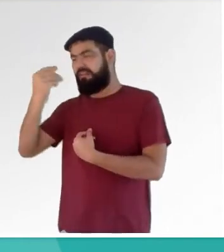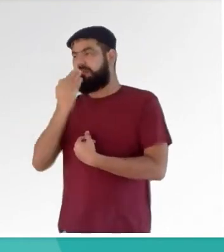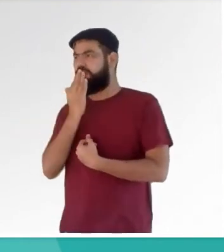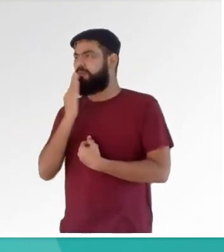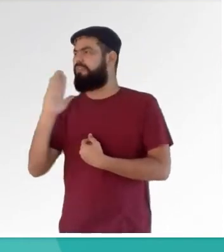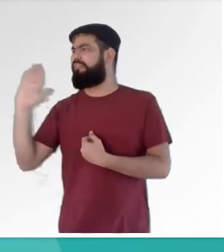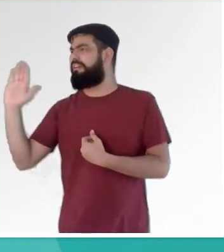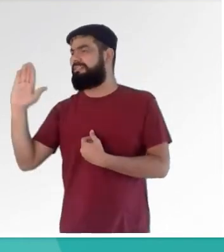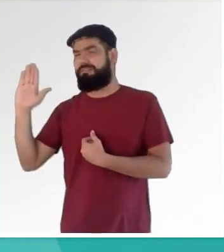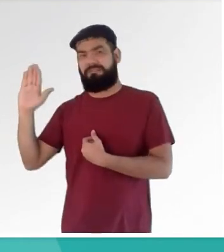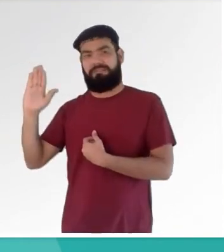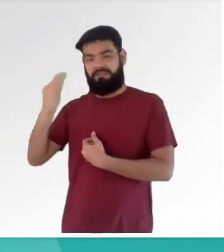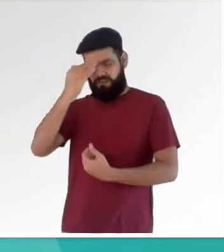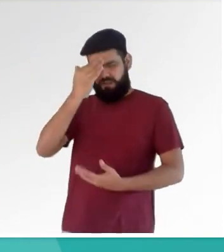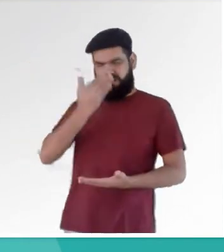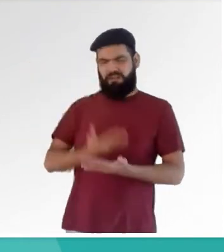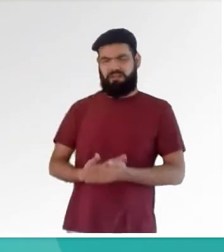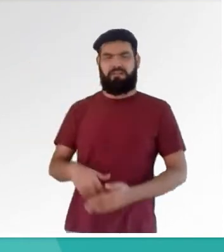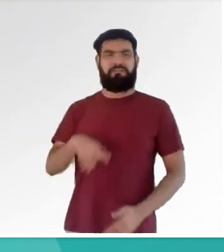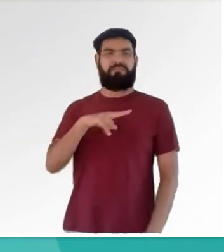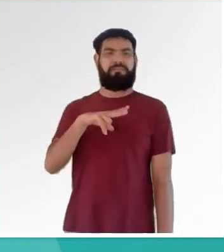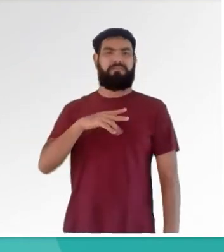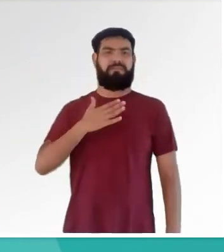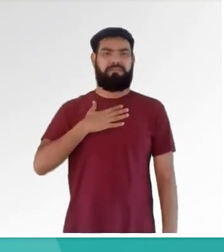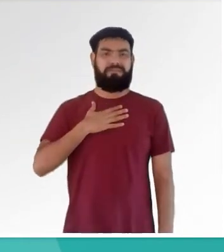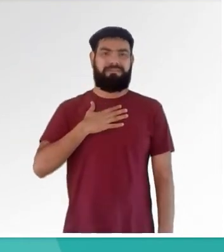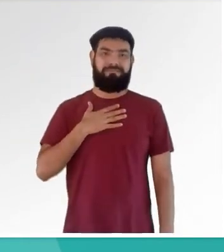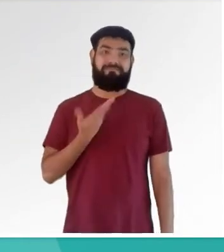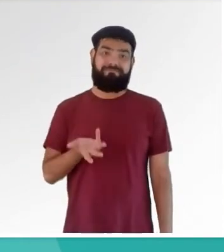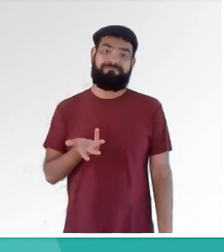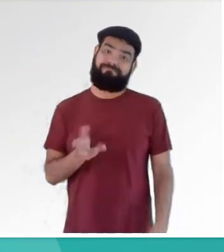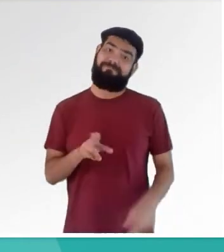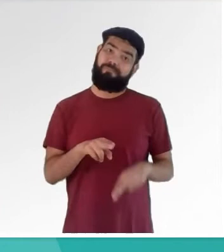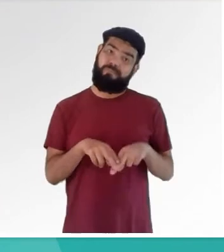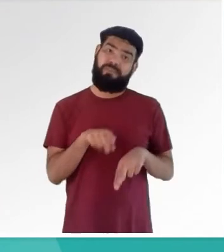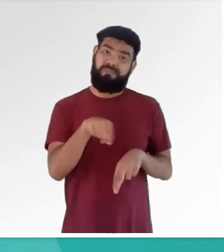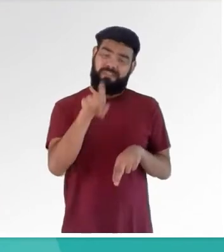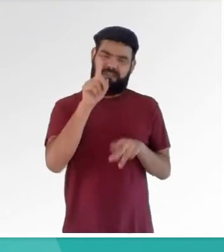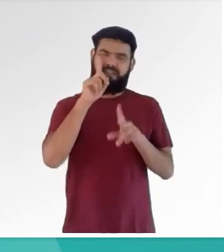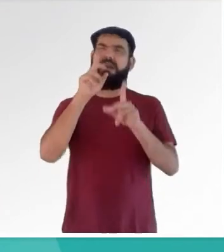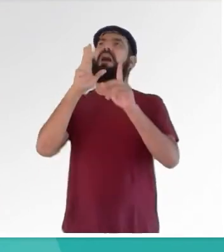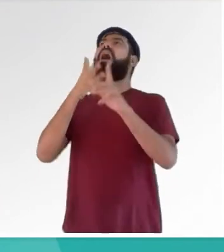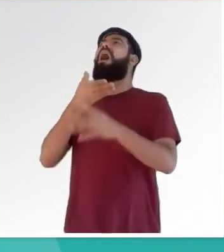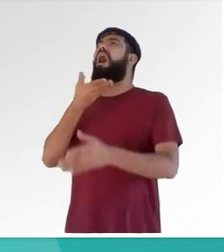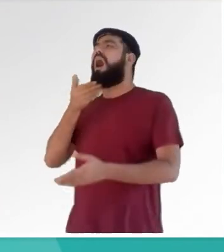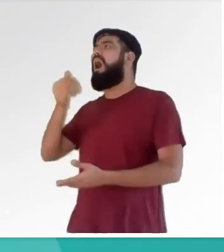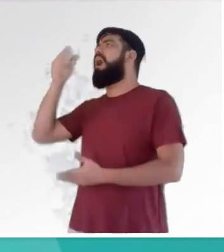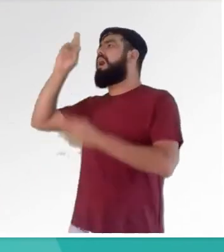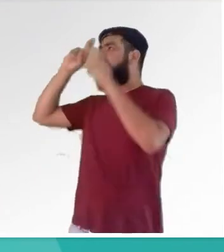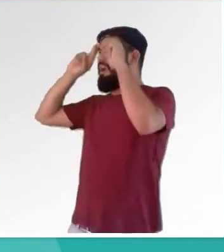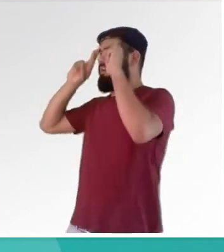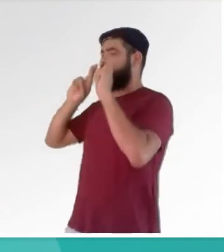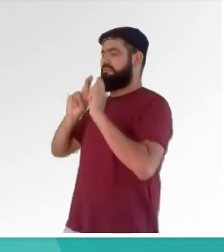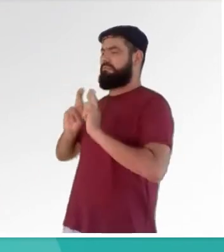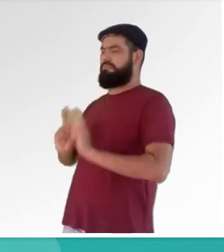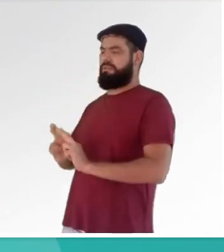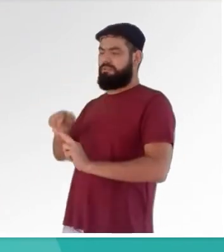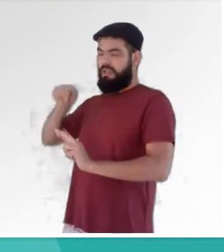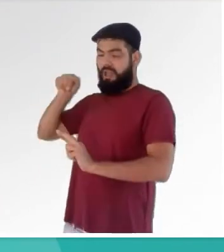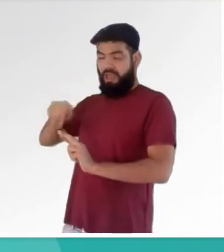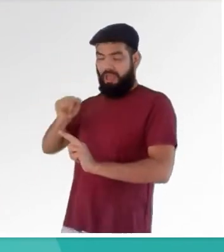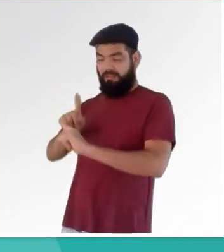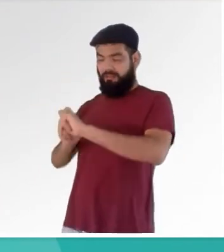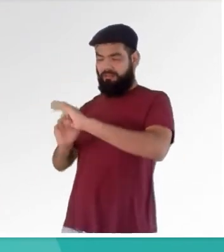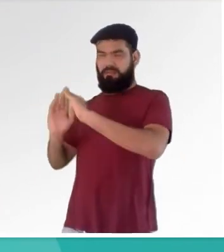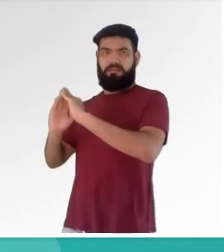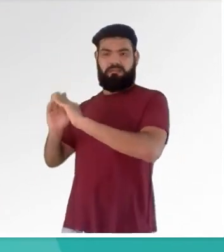você tem, né? E por isso você segue a doutrina daquela igreja, daquela religião. Não é